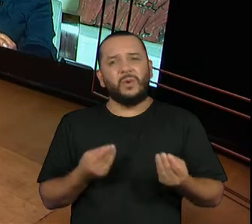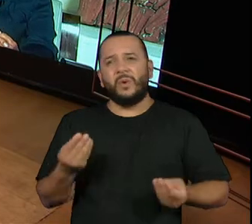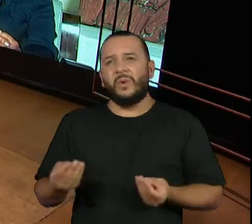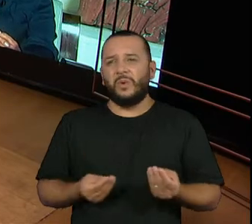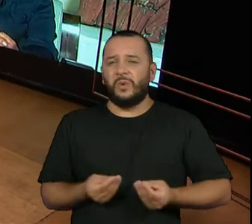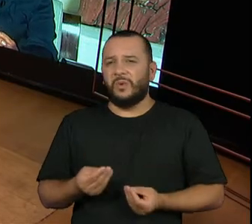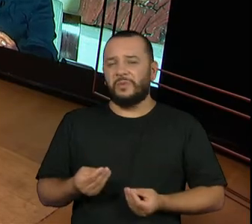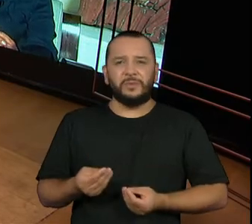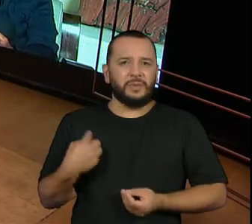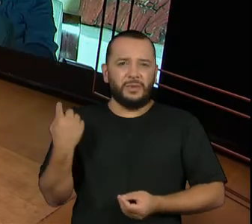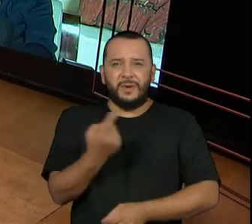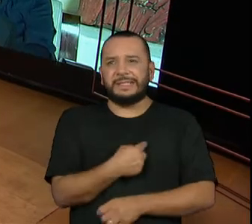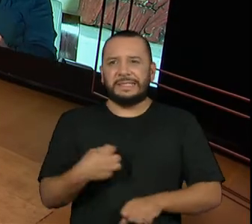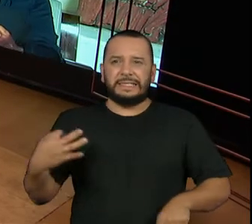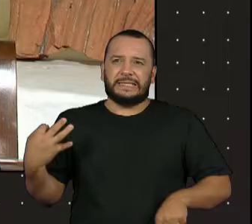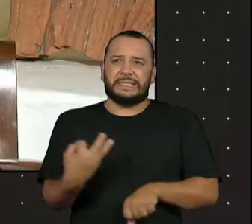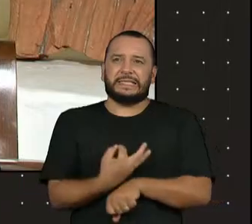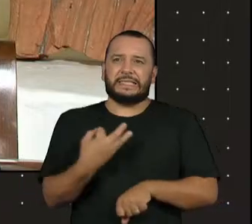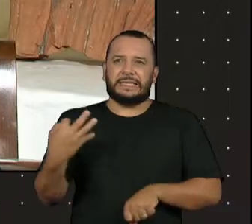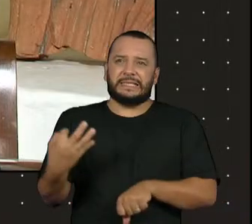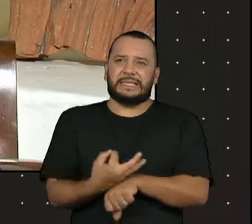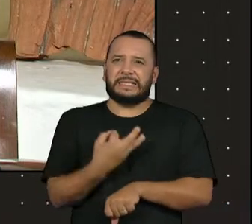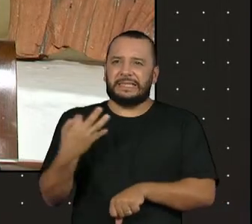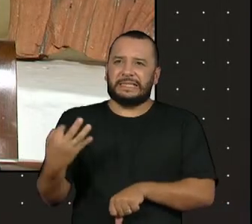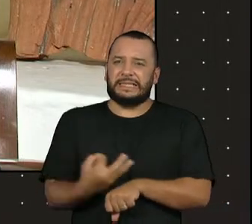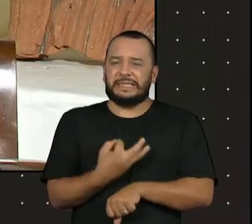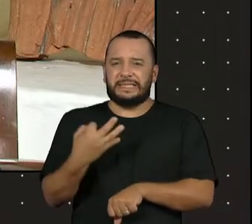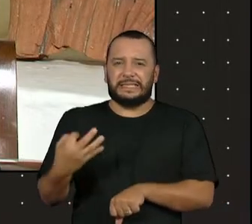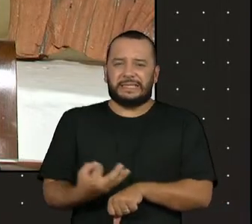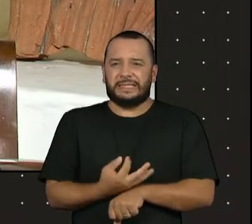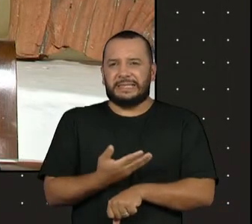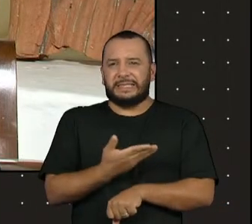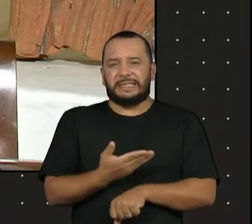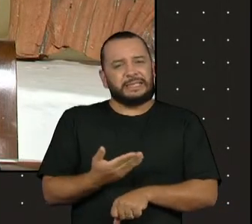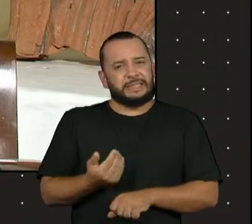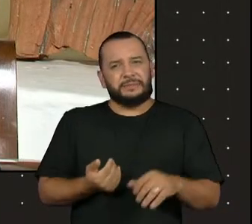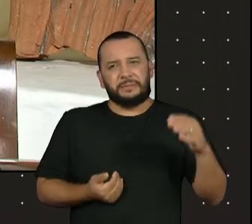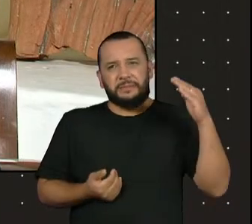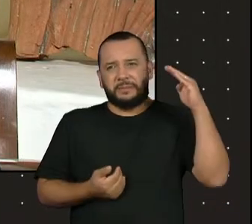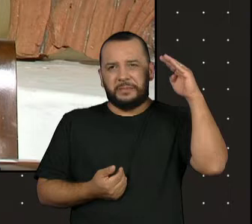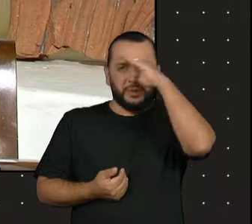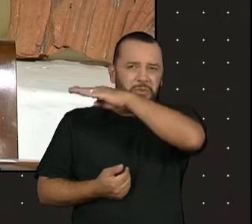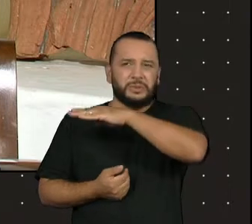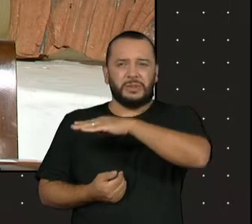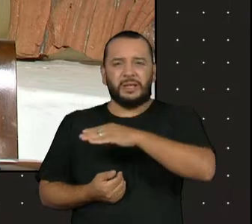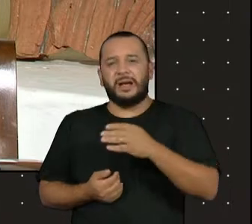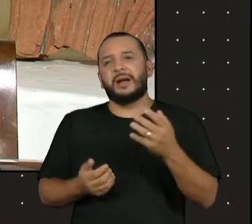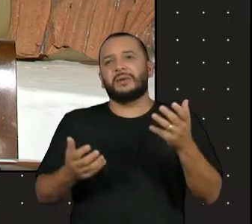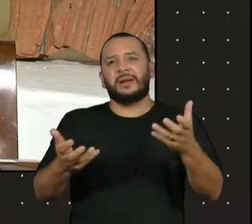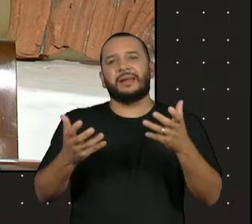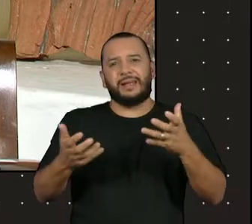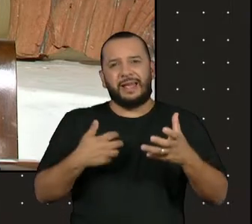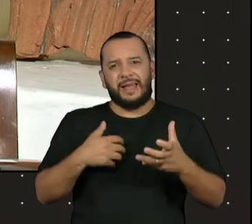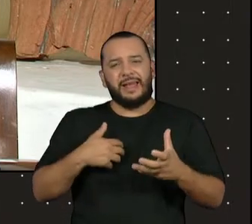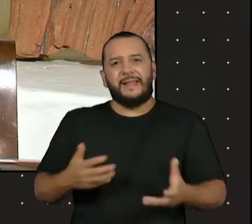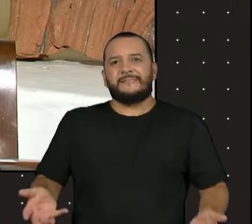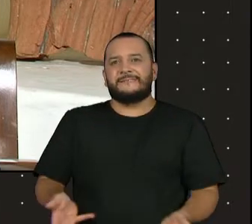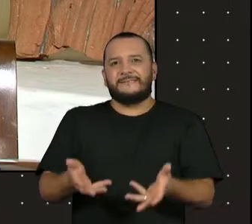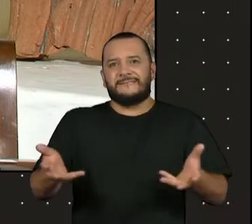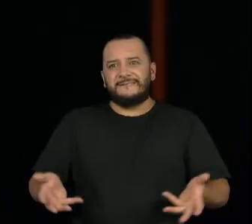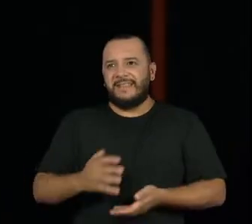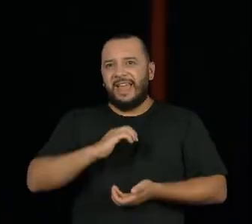nação em que o chefe da nação estimula a derrubada do Supremo Tribunal Federal?